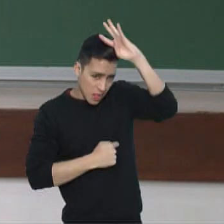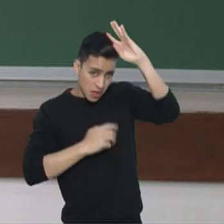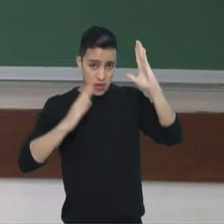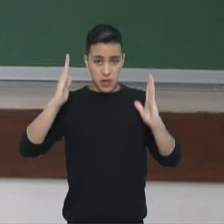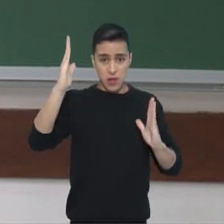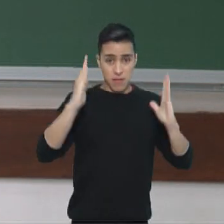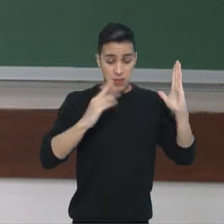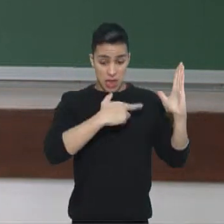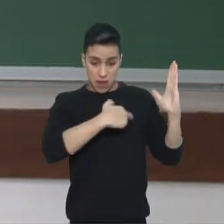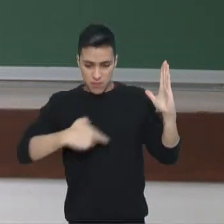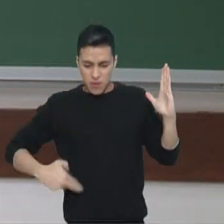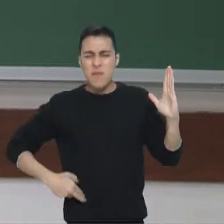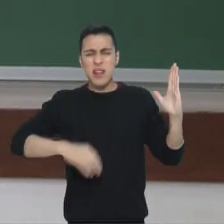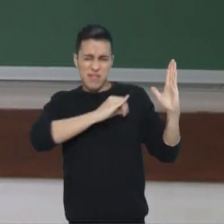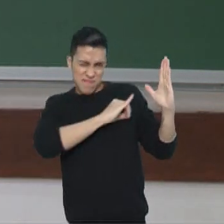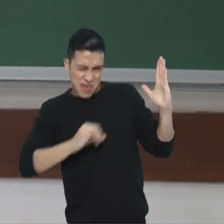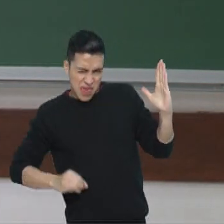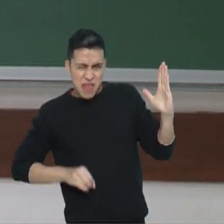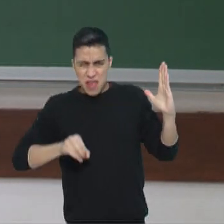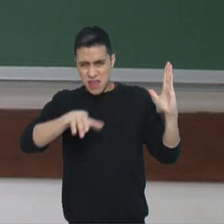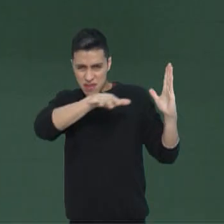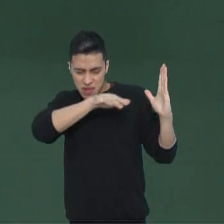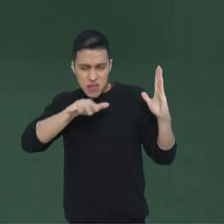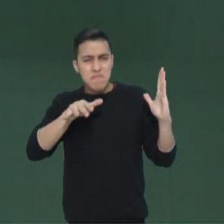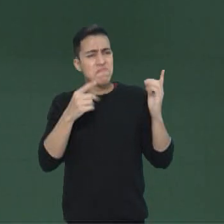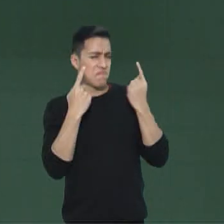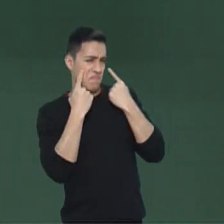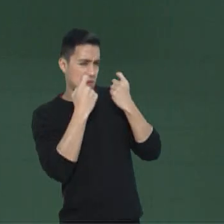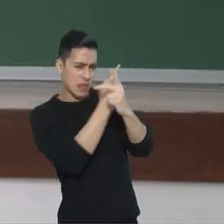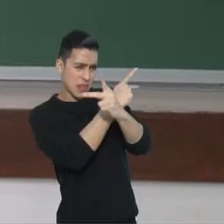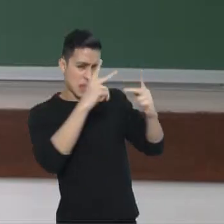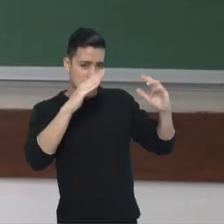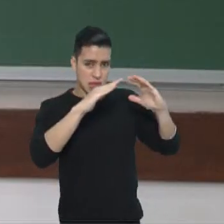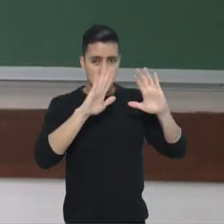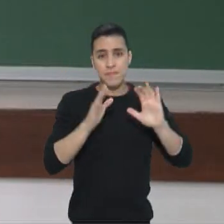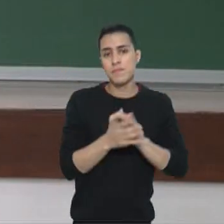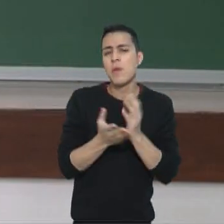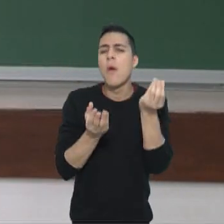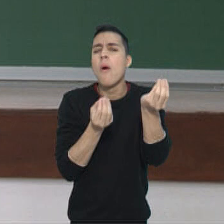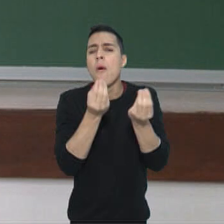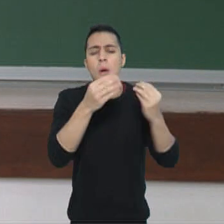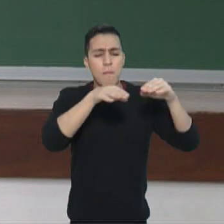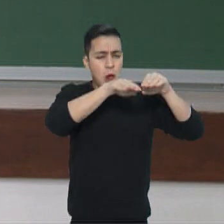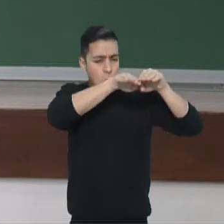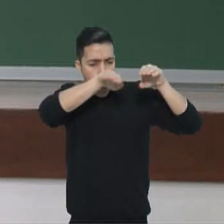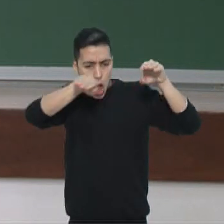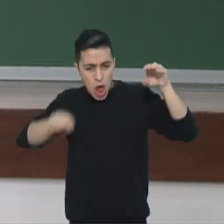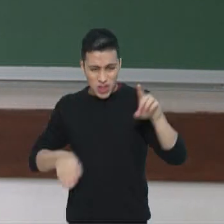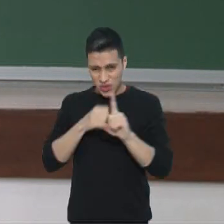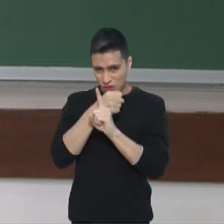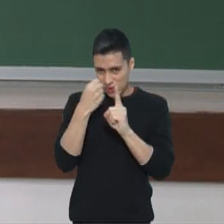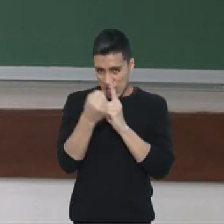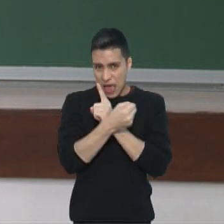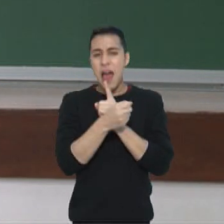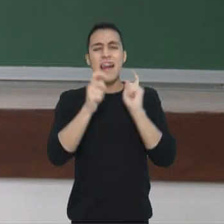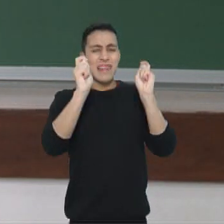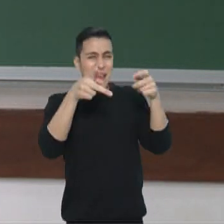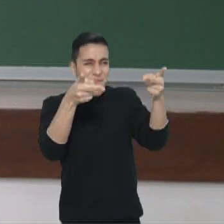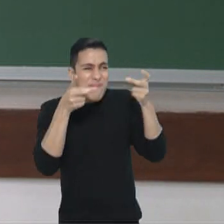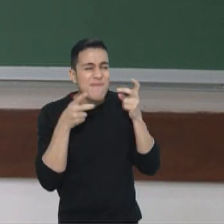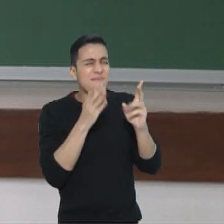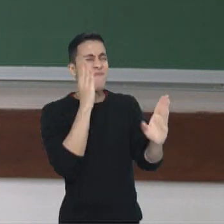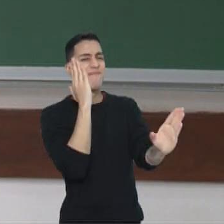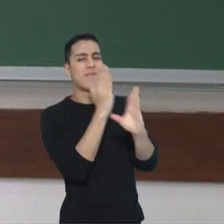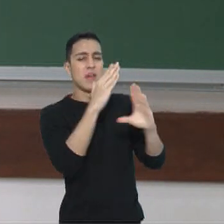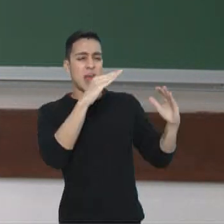do Império. Eram bem interessantes. Pessoal, as diferenças sociais, elas apareciam também na questão do tipo de